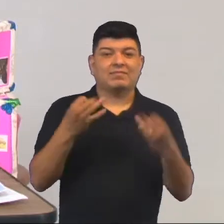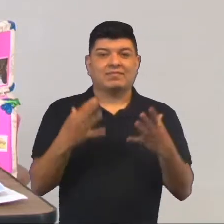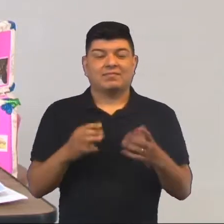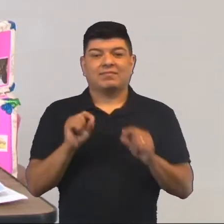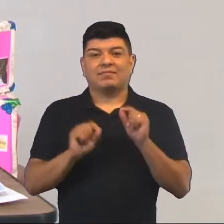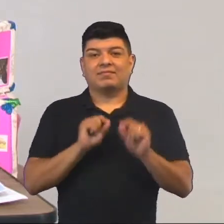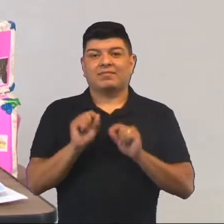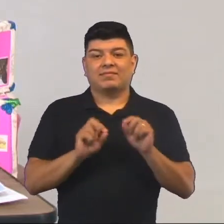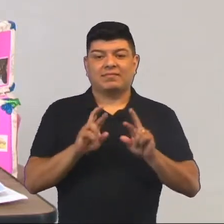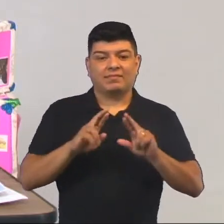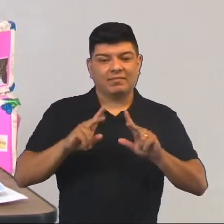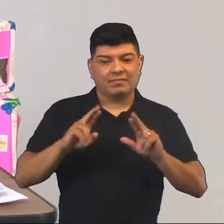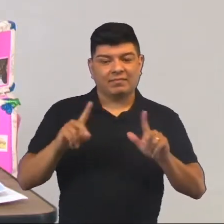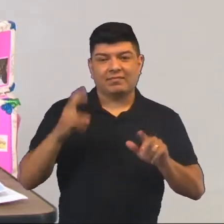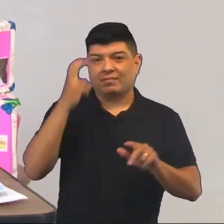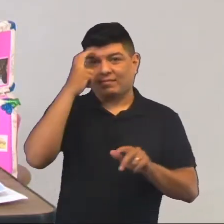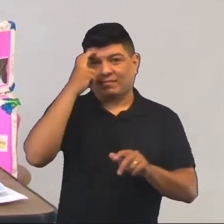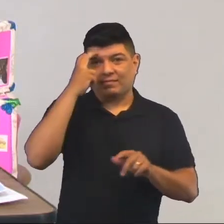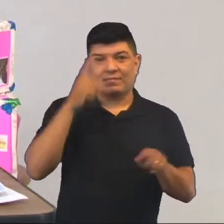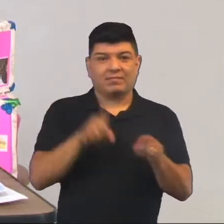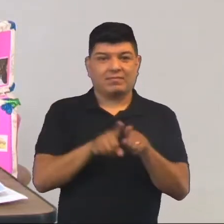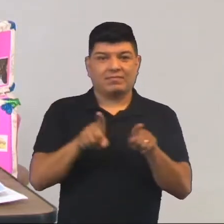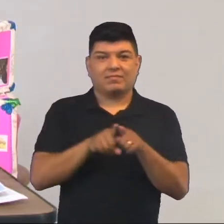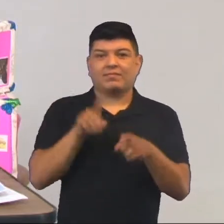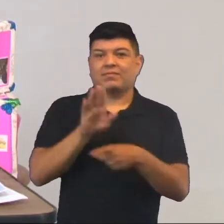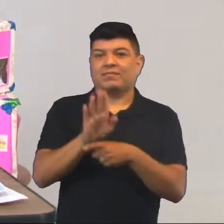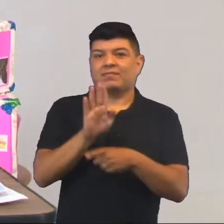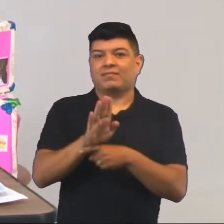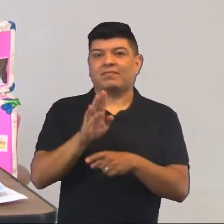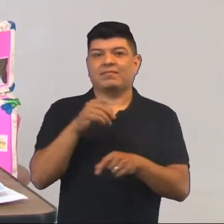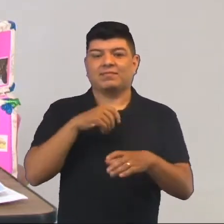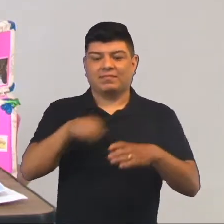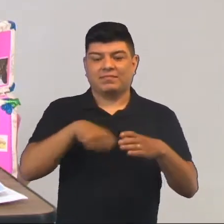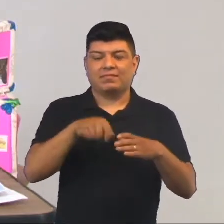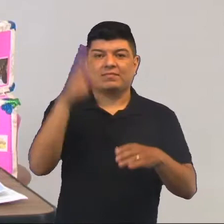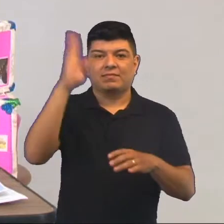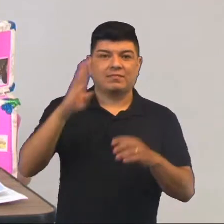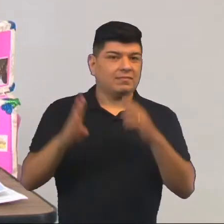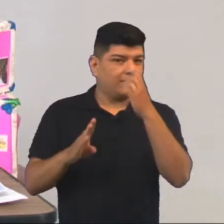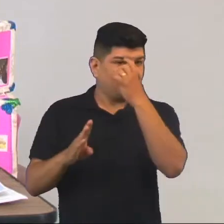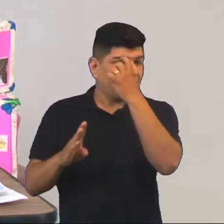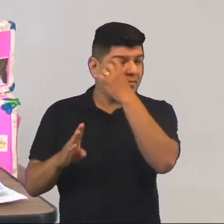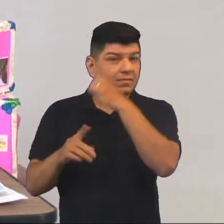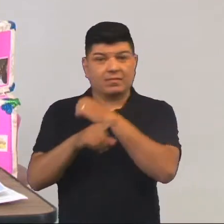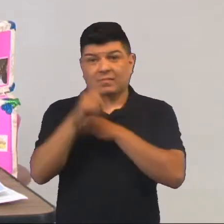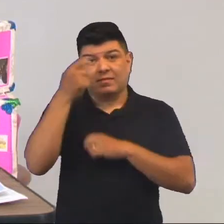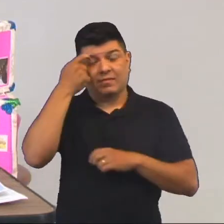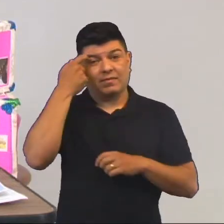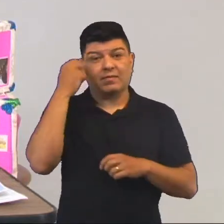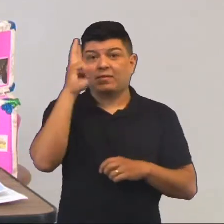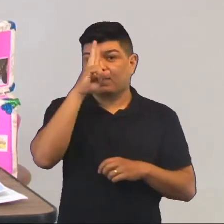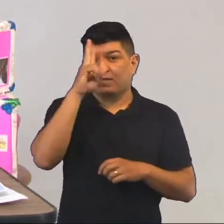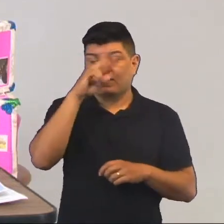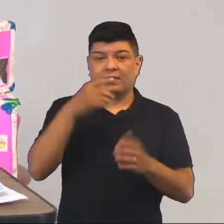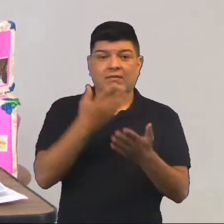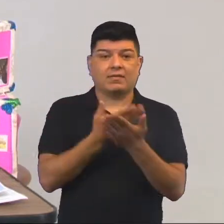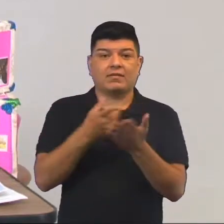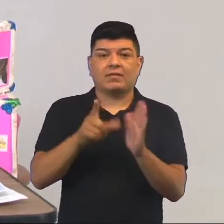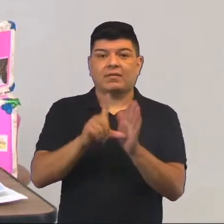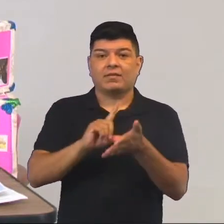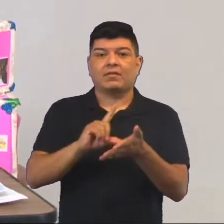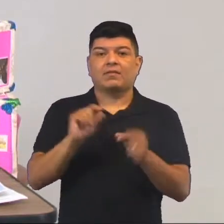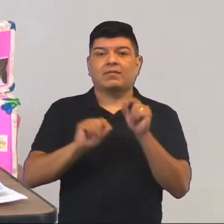falando sobre as diferentes culturas e suas contribuições para a culinária brasileira. Vocês lembram que na aula anterior